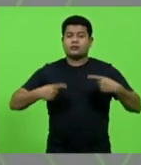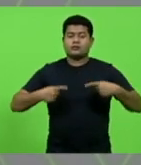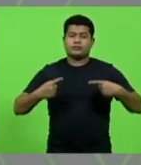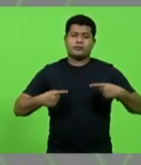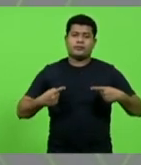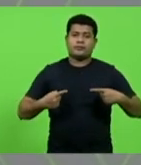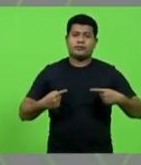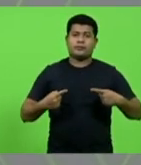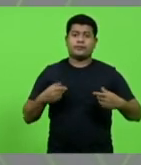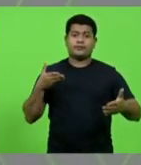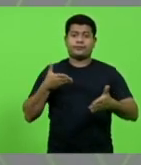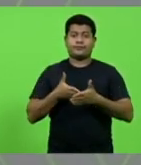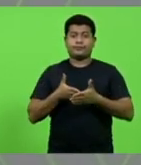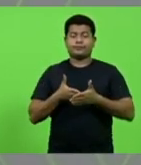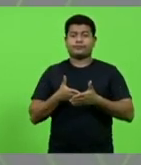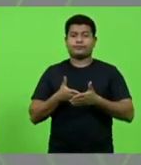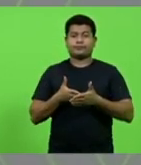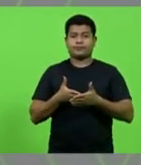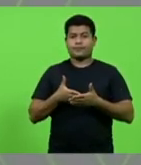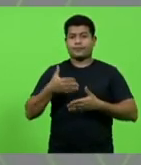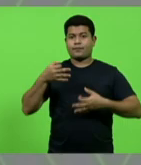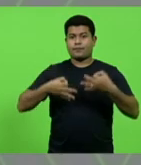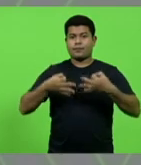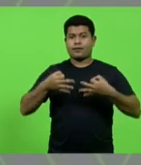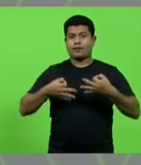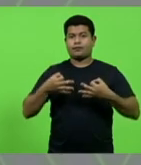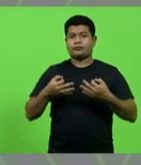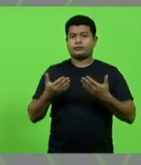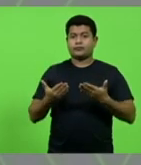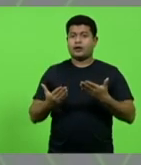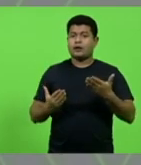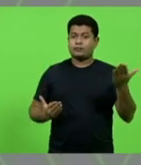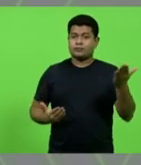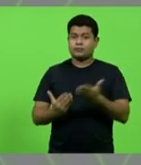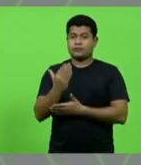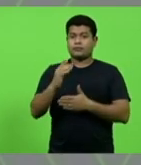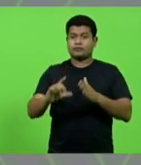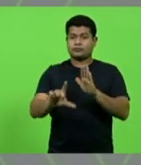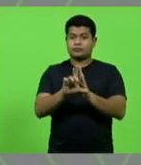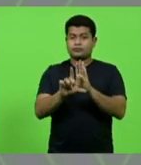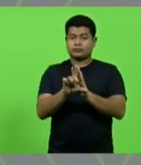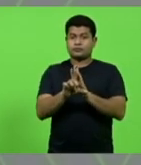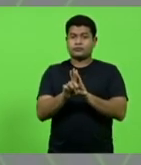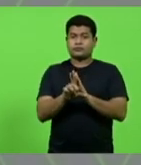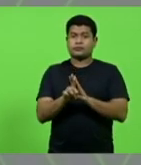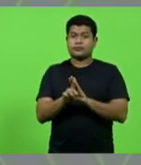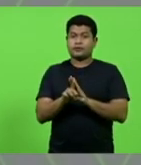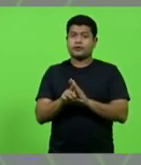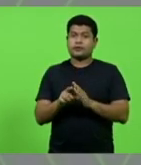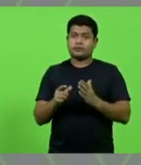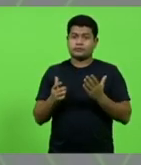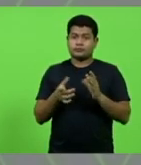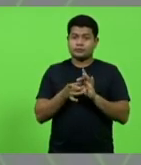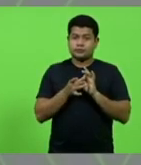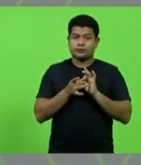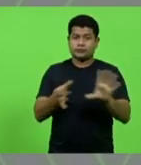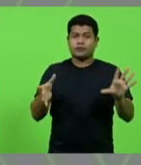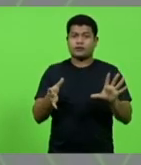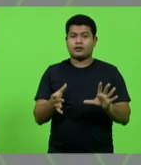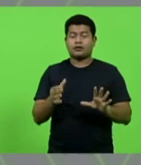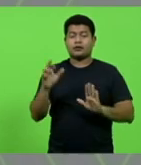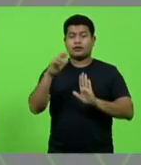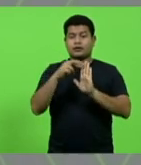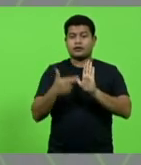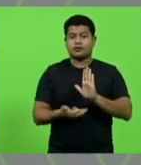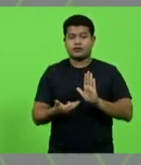do impedimento jurídico da aprovação de uma lei estadual para autorizar e regulamentar a educação